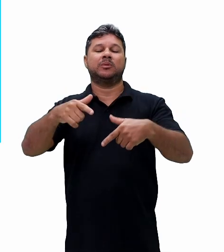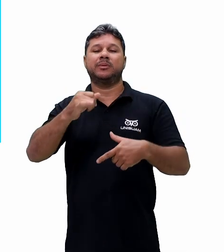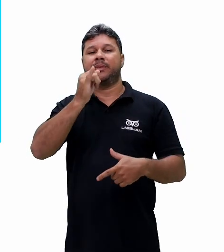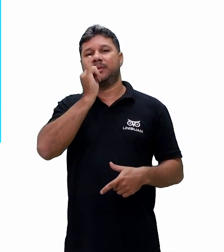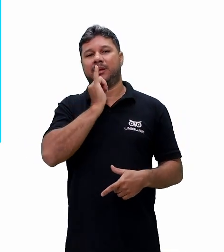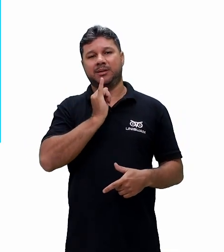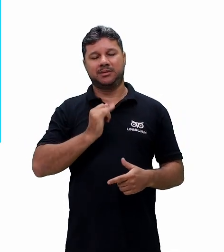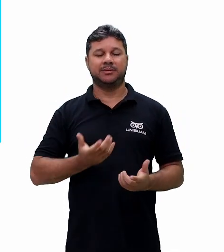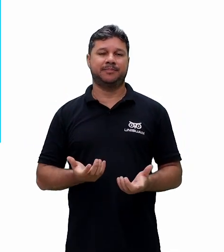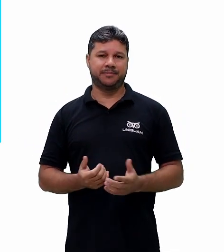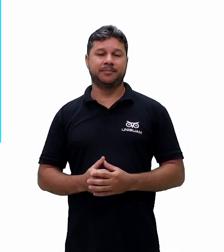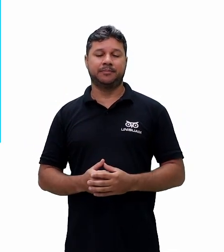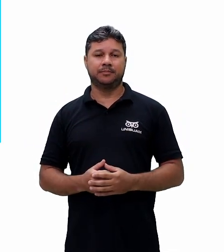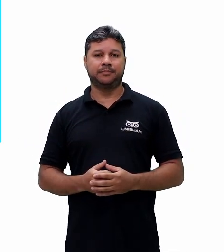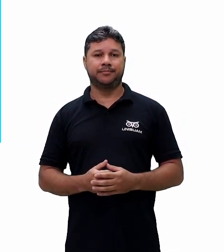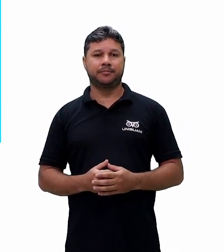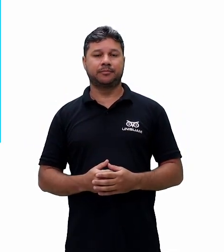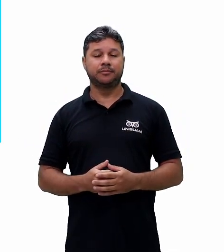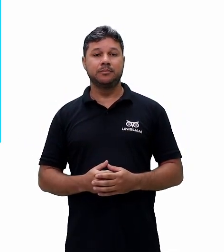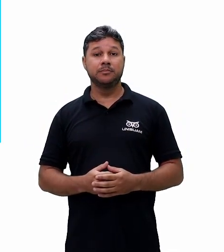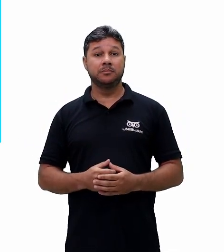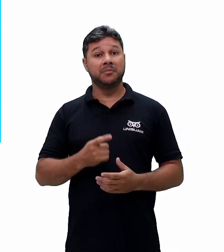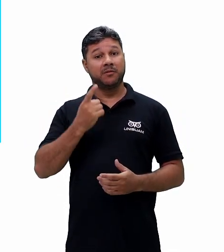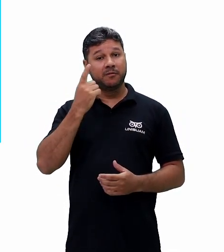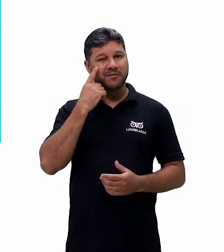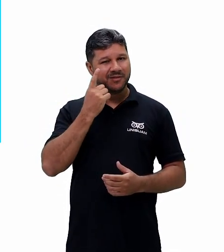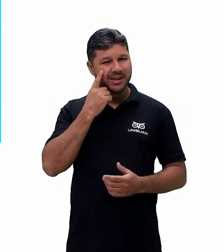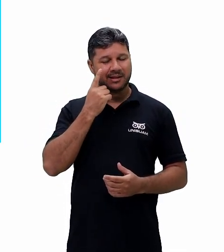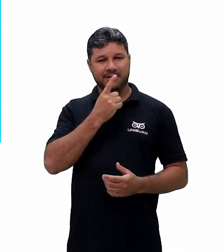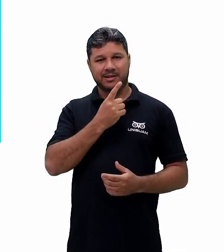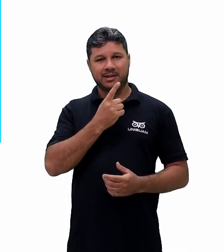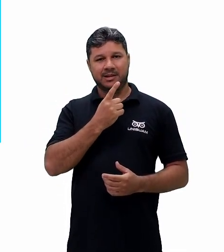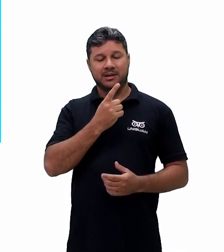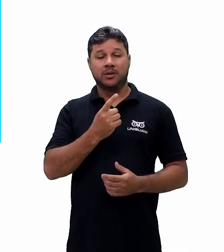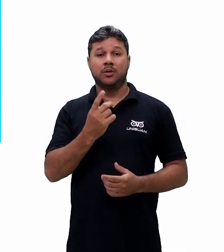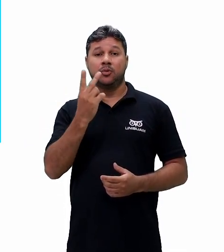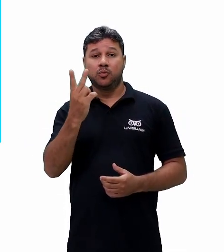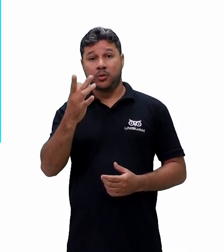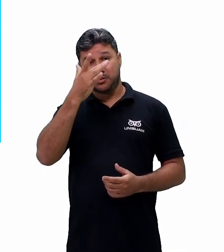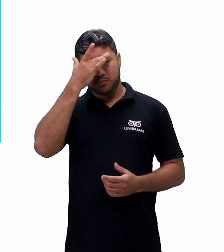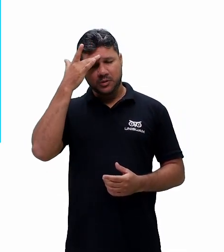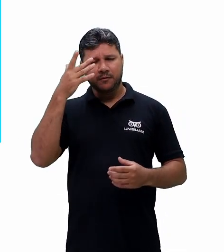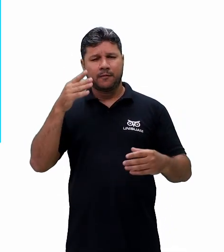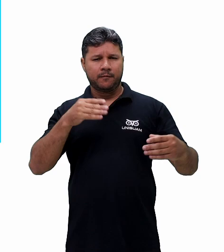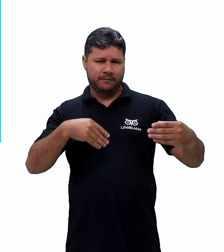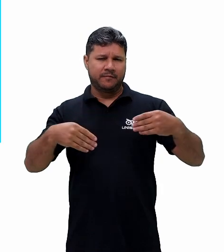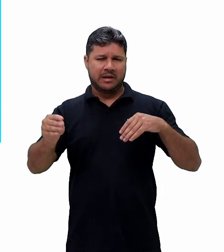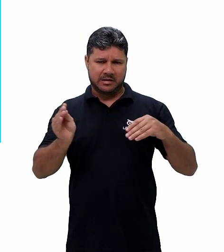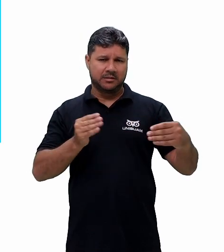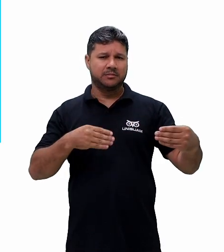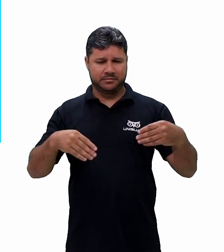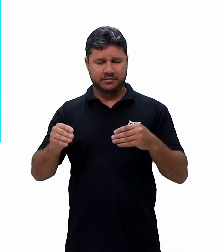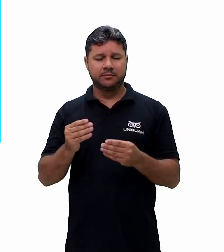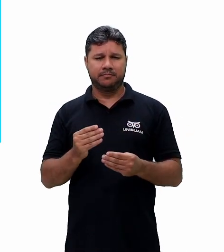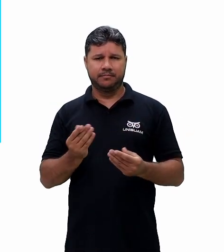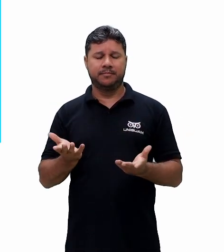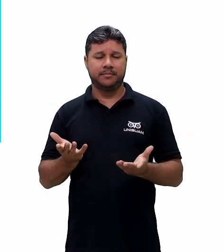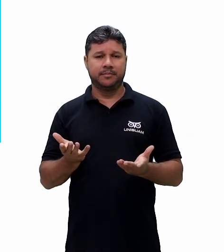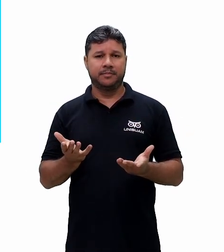do teste. E aqui eu tenho dois indivíduos muito flexíveis.